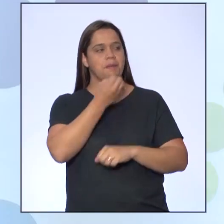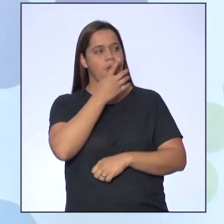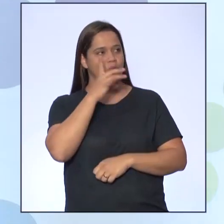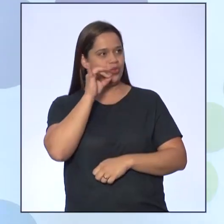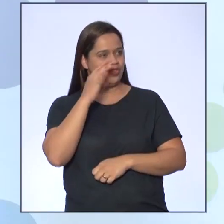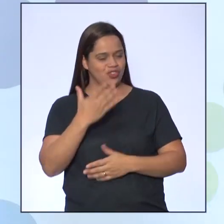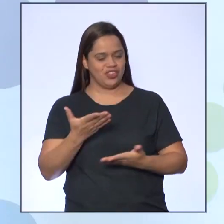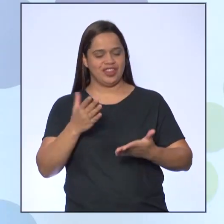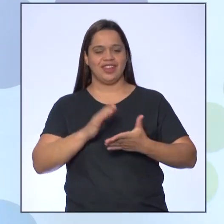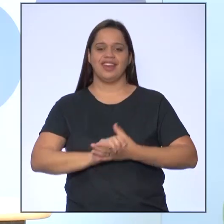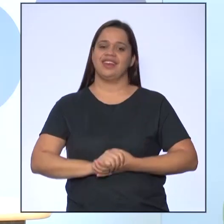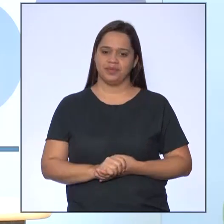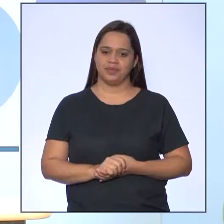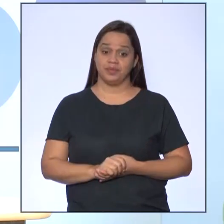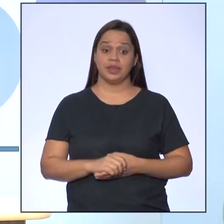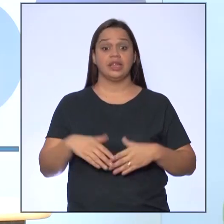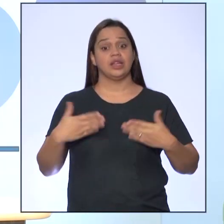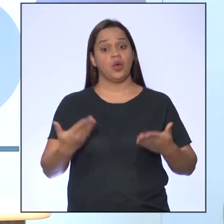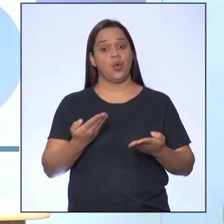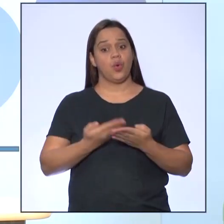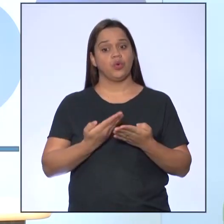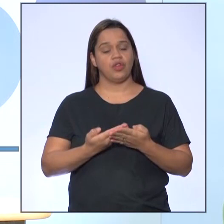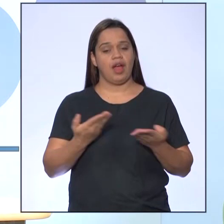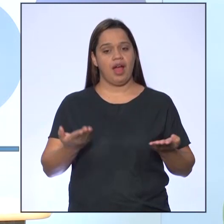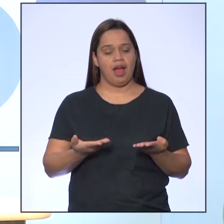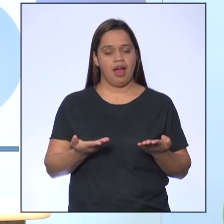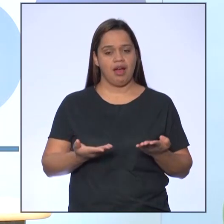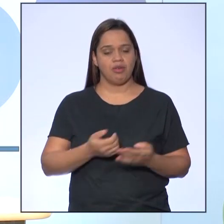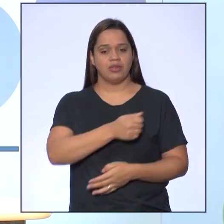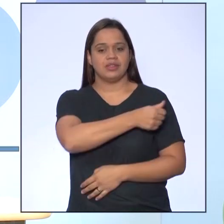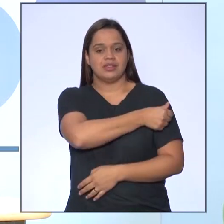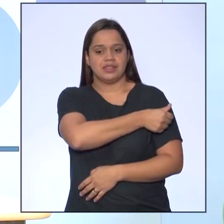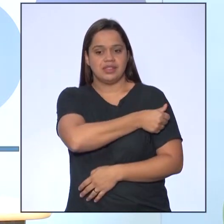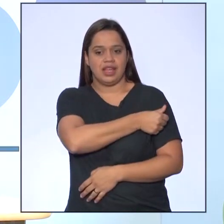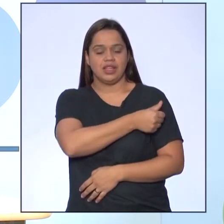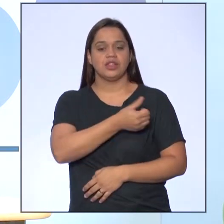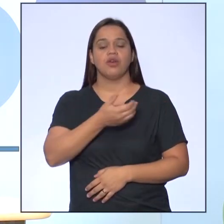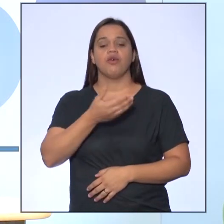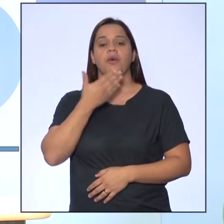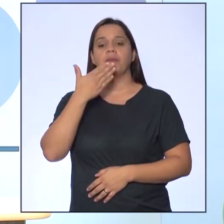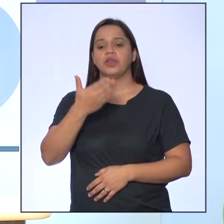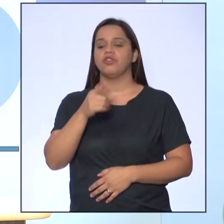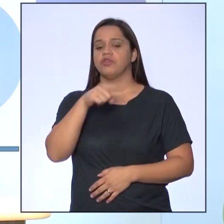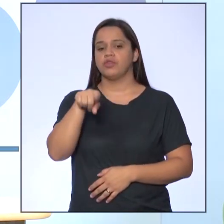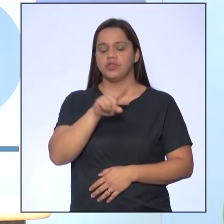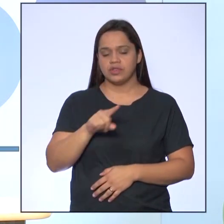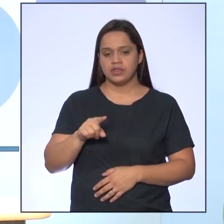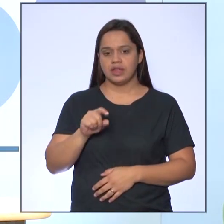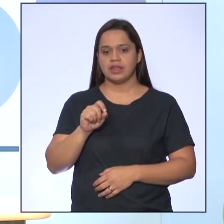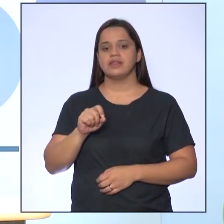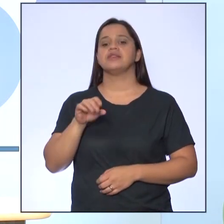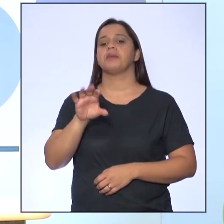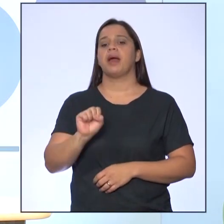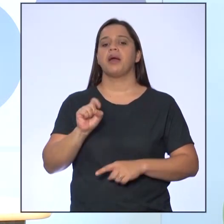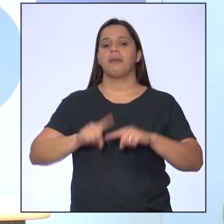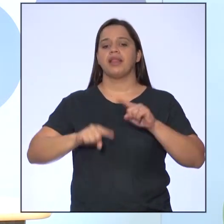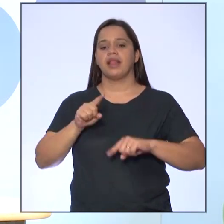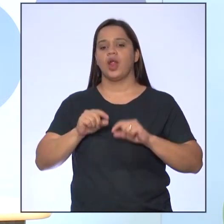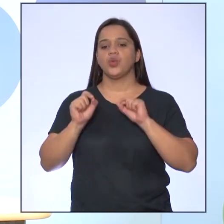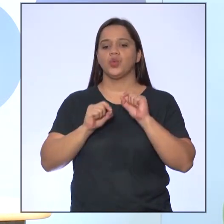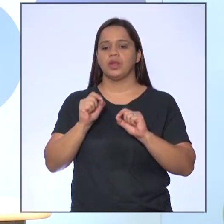Bom dia. Então vamos ter a aula do sexto ano, né? E vamos solicitar alguns materiais, uma bola e uma